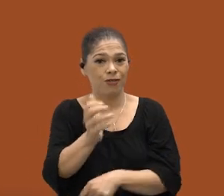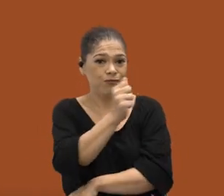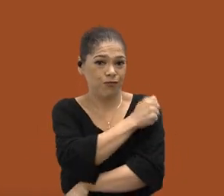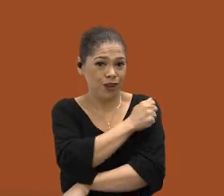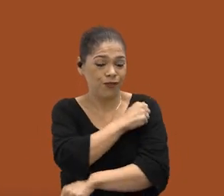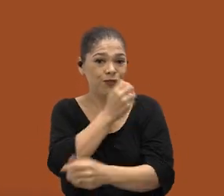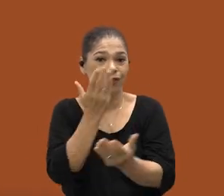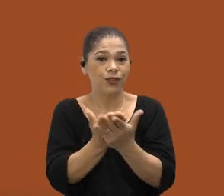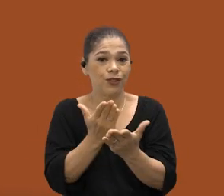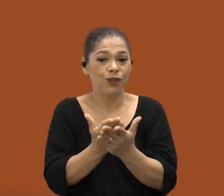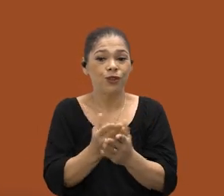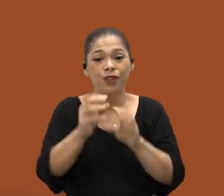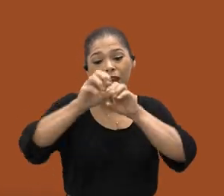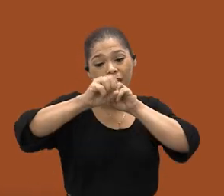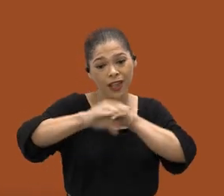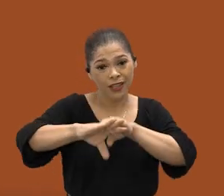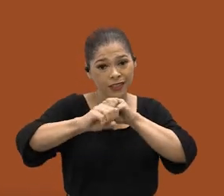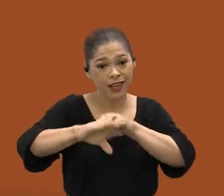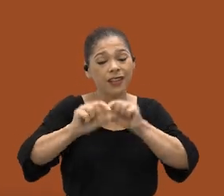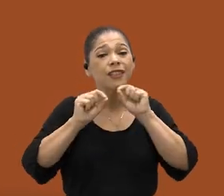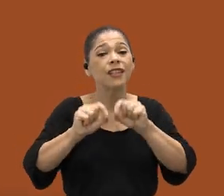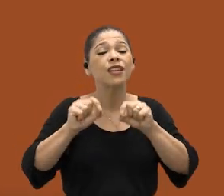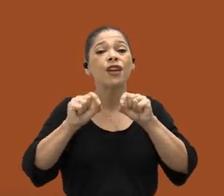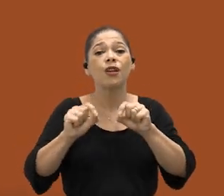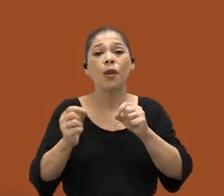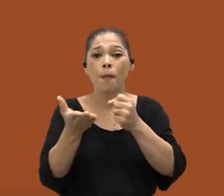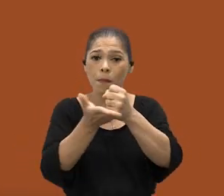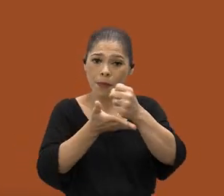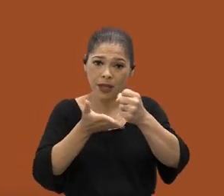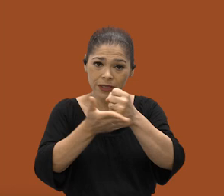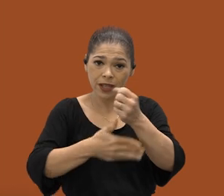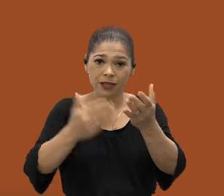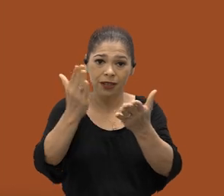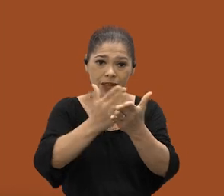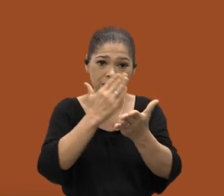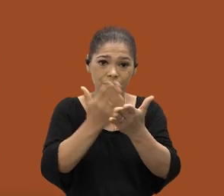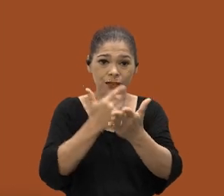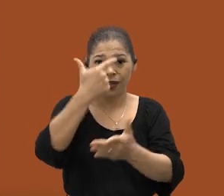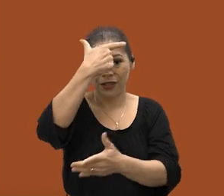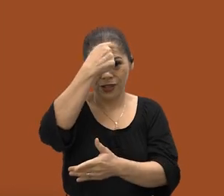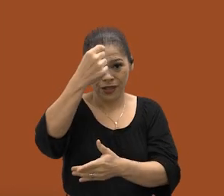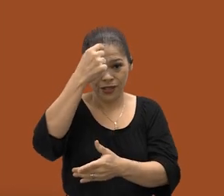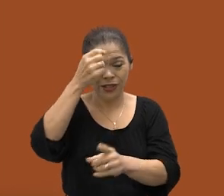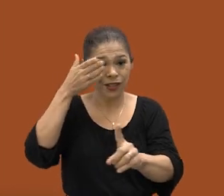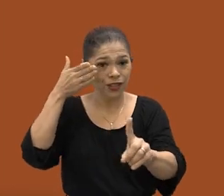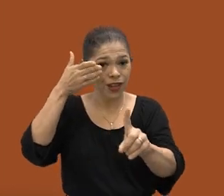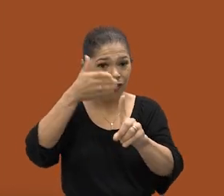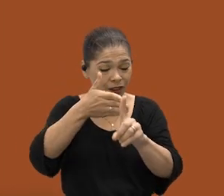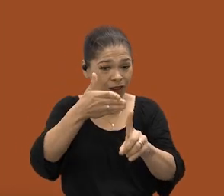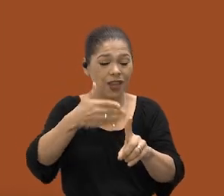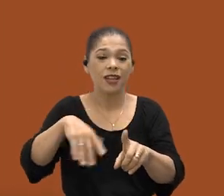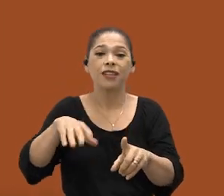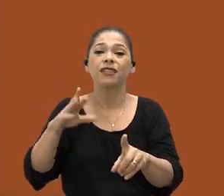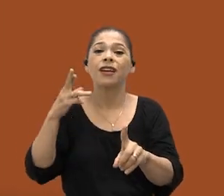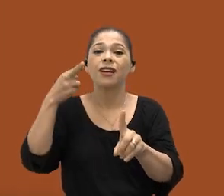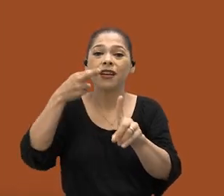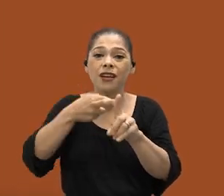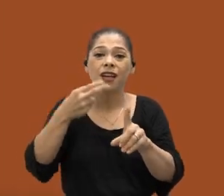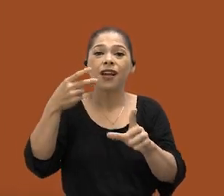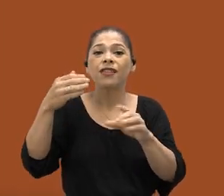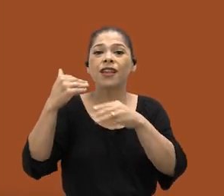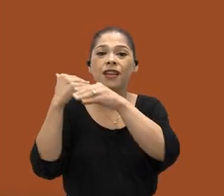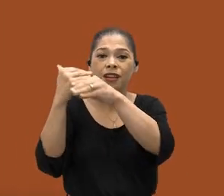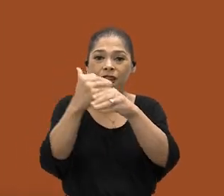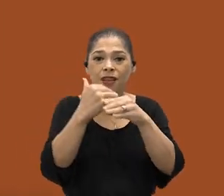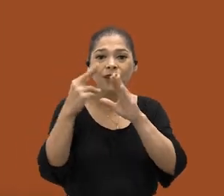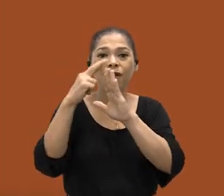estudantes Olha o que é trabalhar daqui é baseado na literatura acadêmica de referência dentro dos